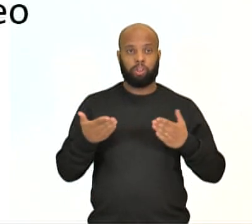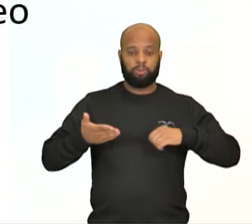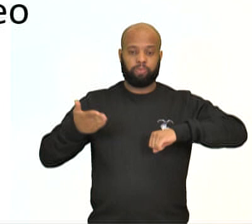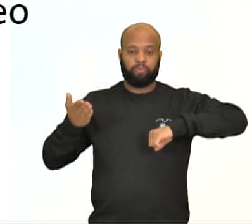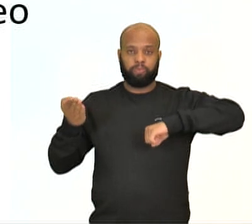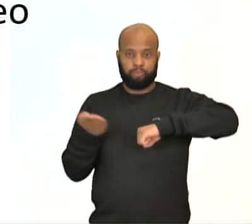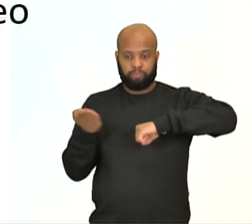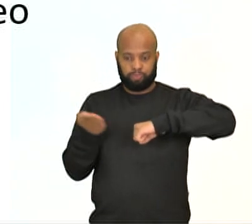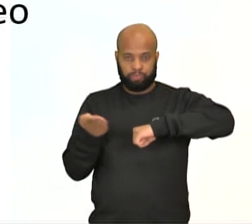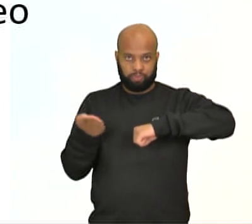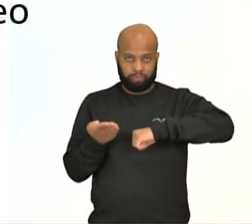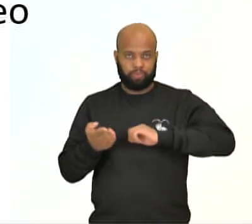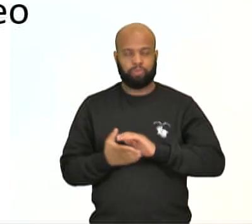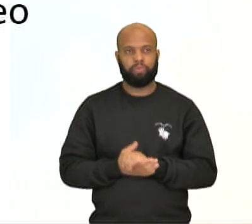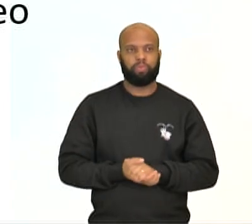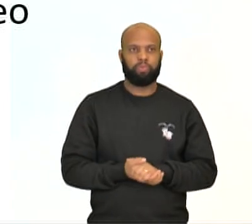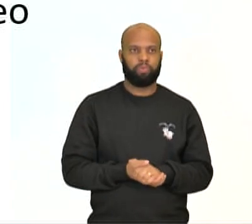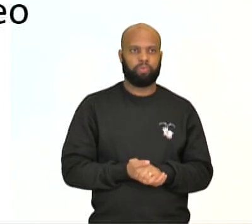Contemporâneo.